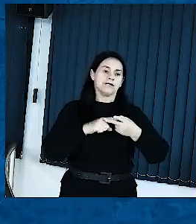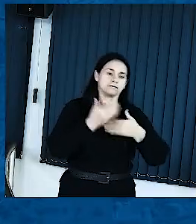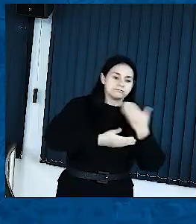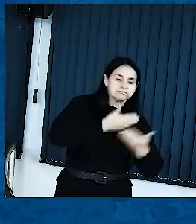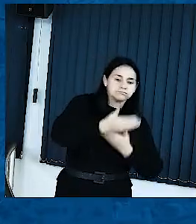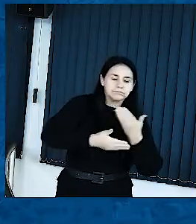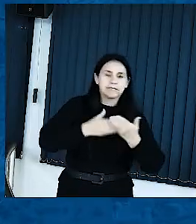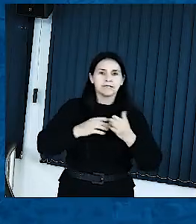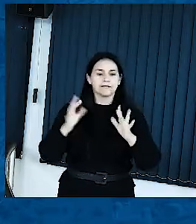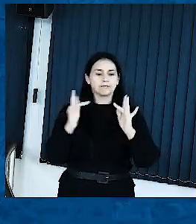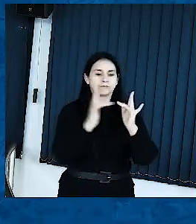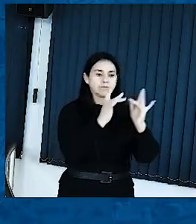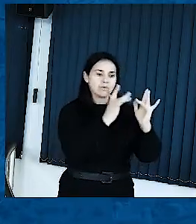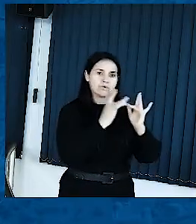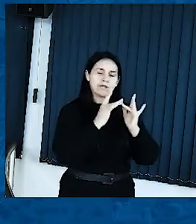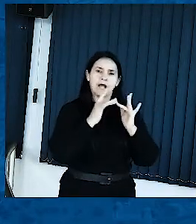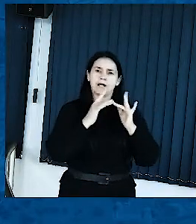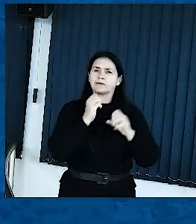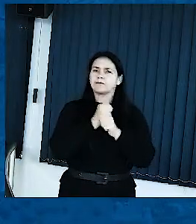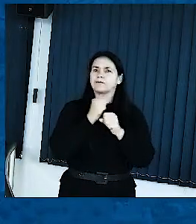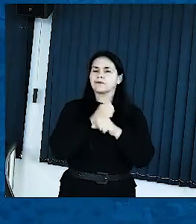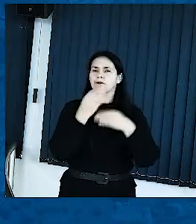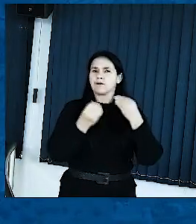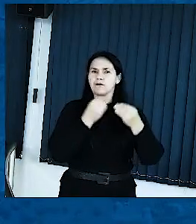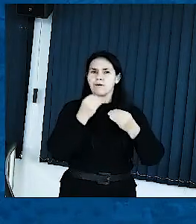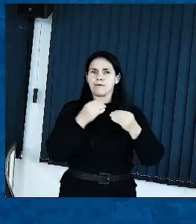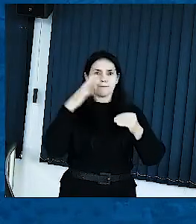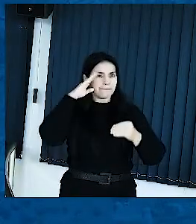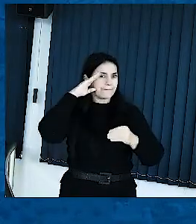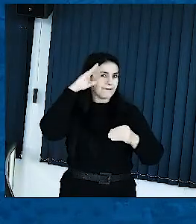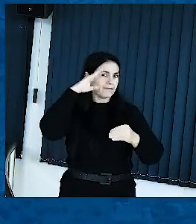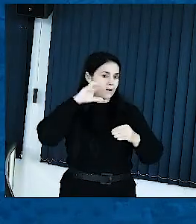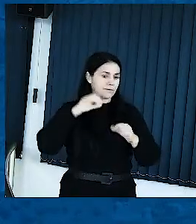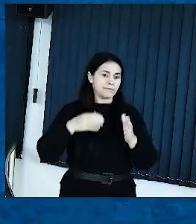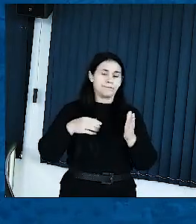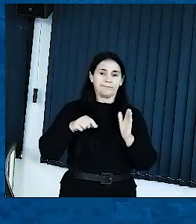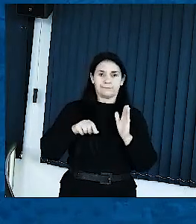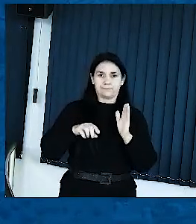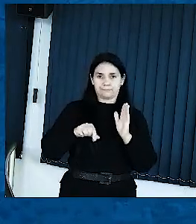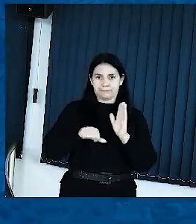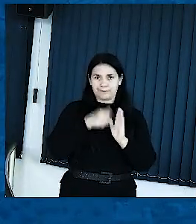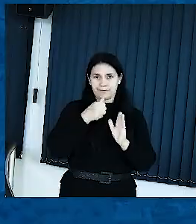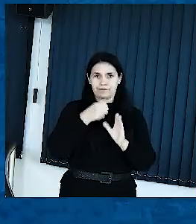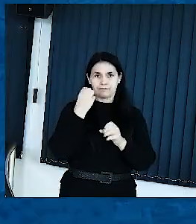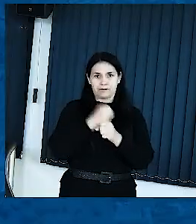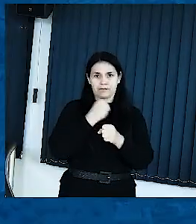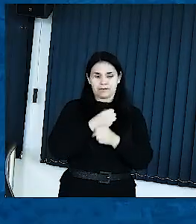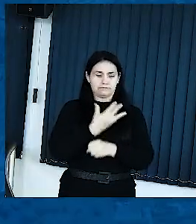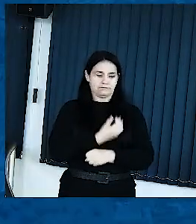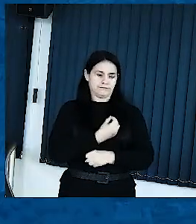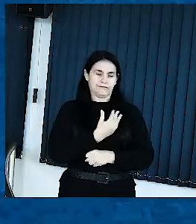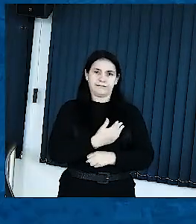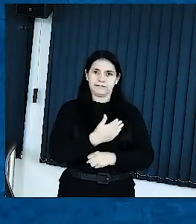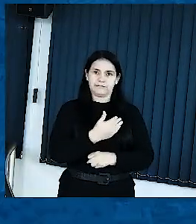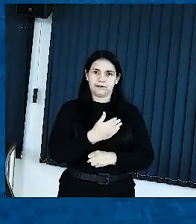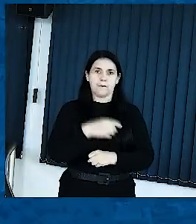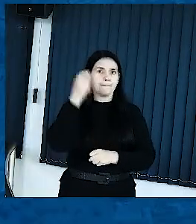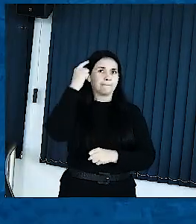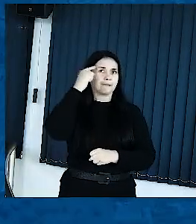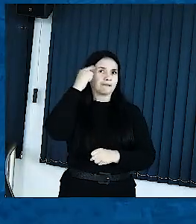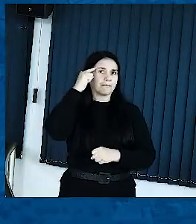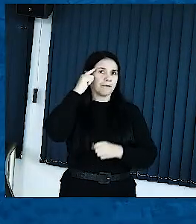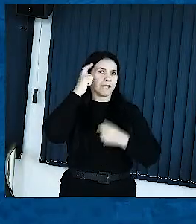do vínculo, eles são construídos principalmente nesse primeiro ano de vida. A nossa cognição,